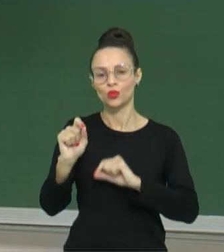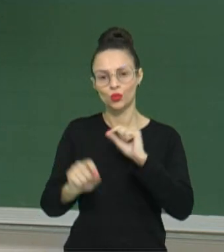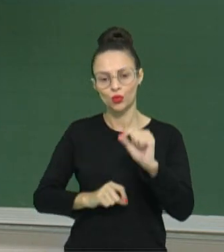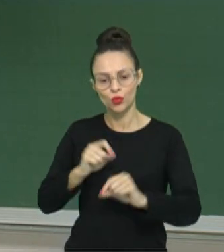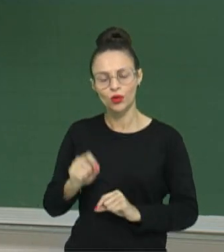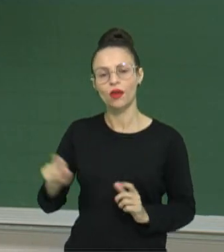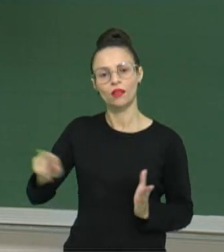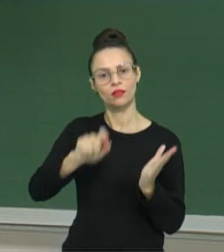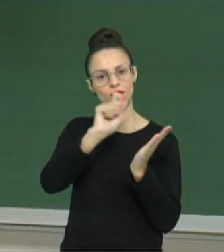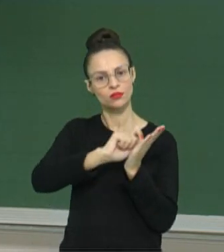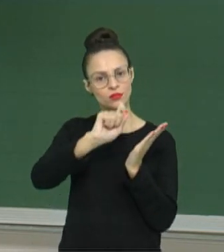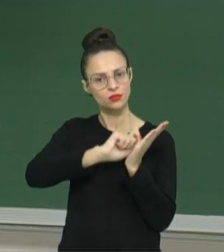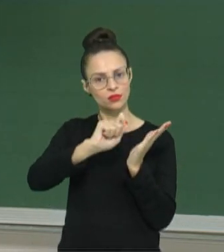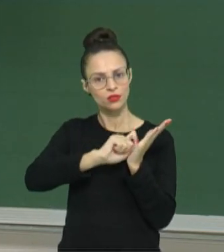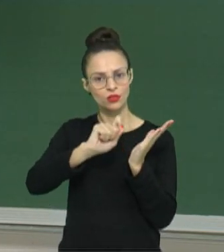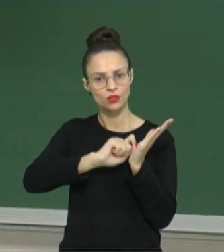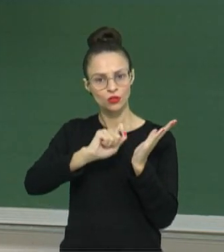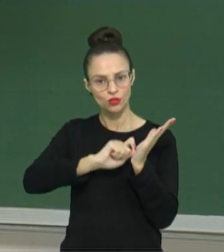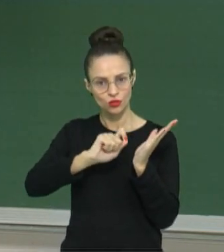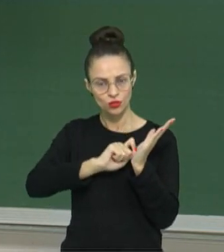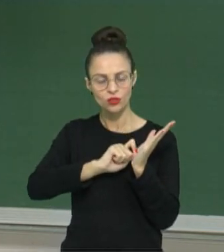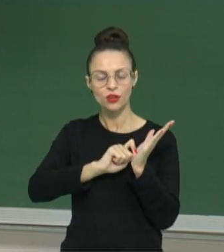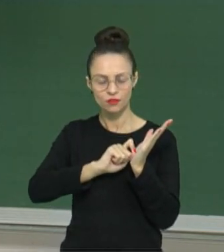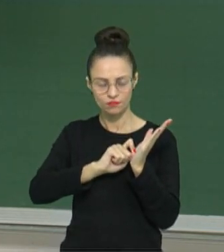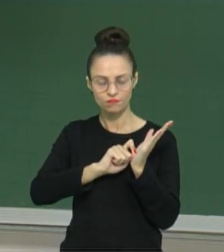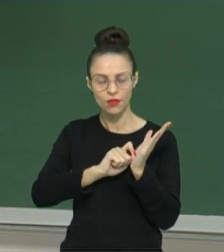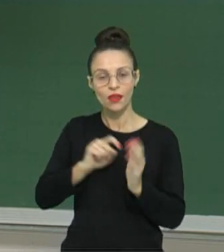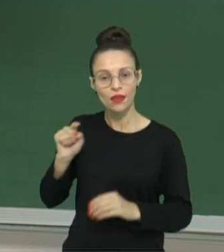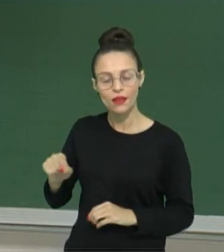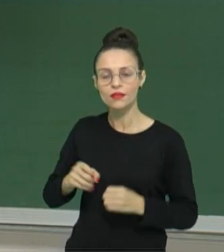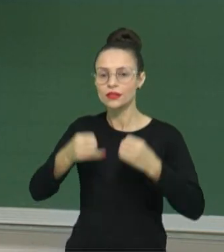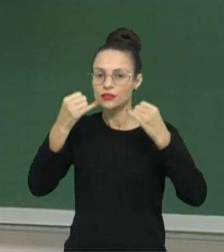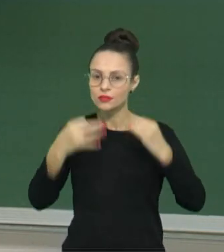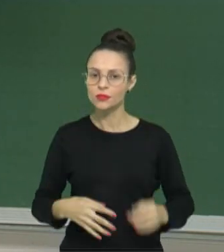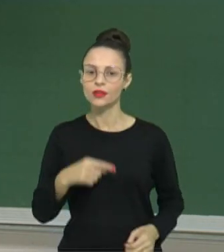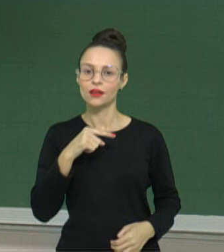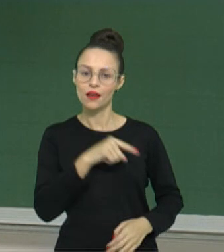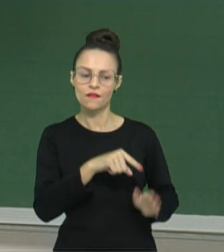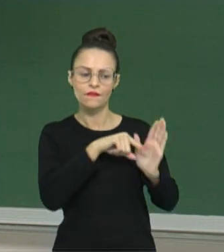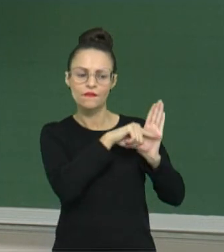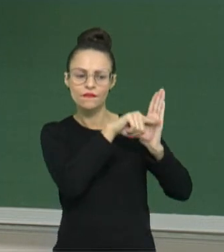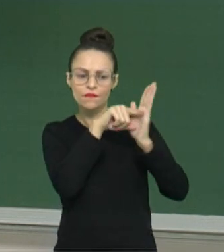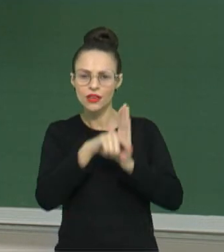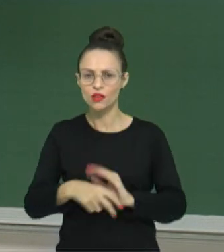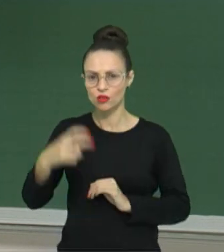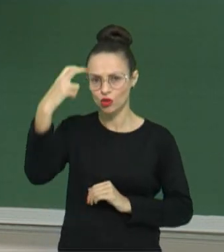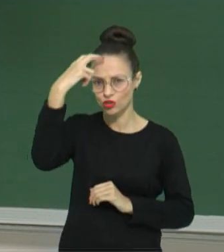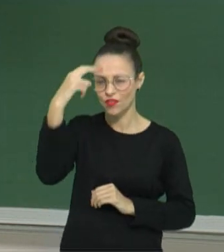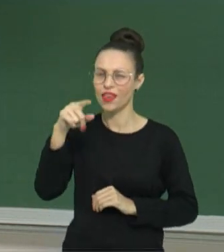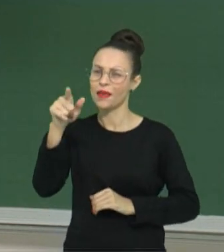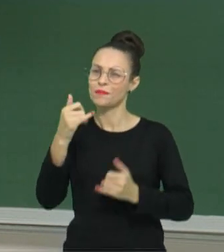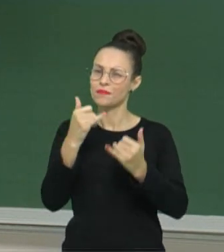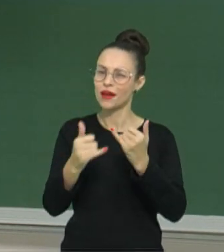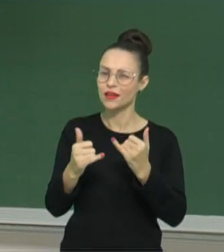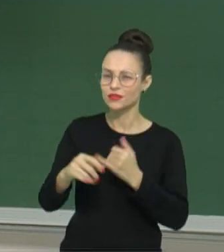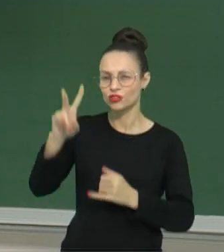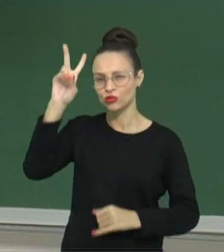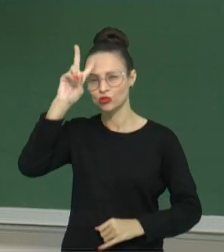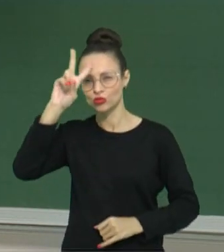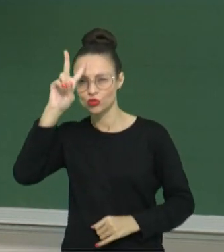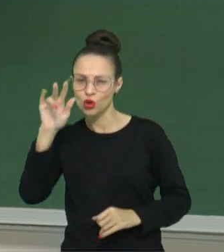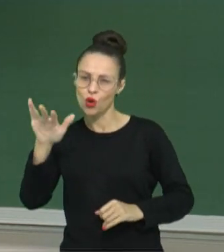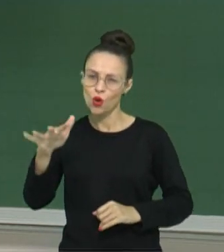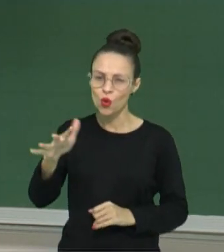no seu escrito chamado Homero e a Filologia Clássica, que a filologia seria algo entre a história, a